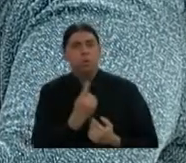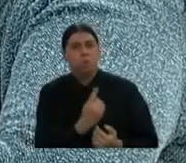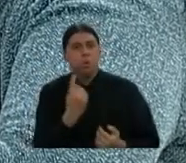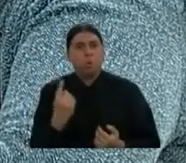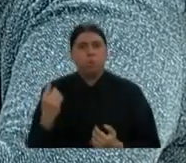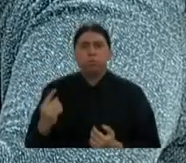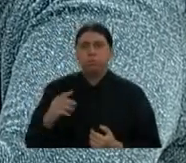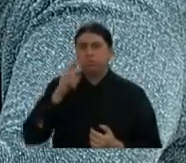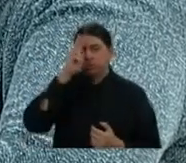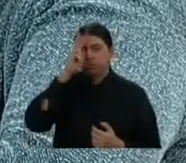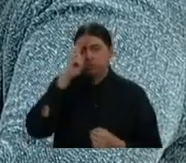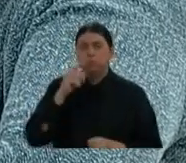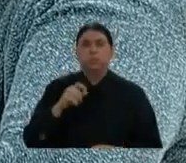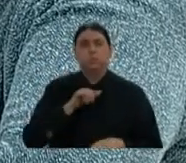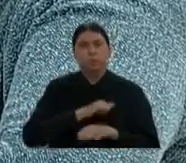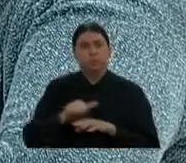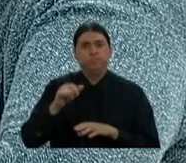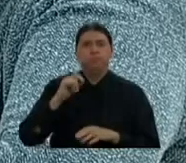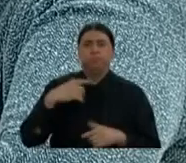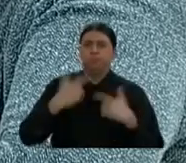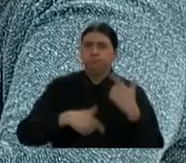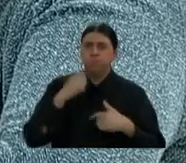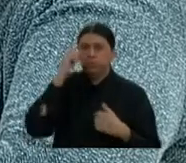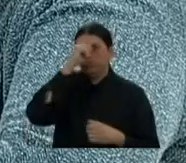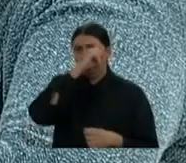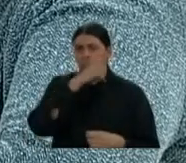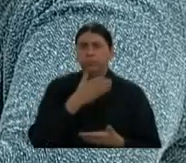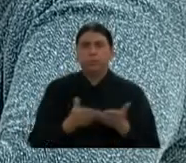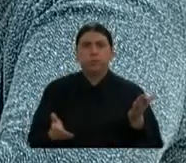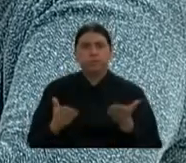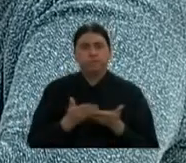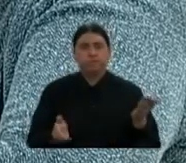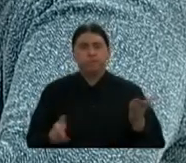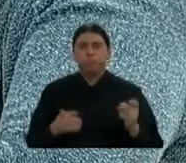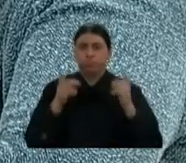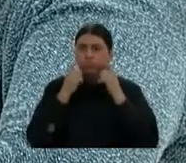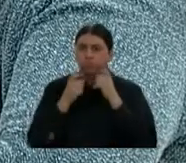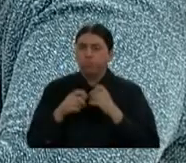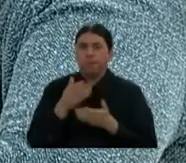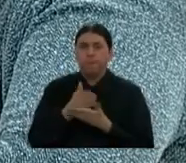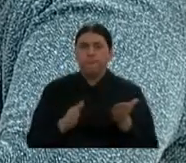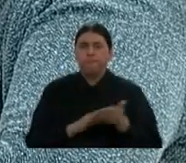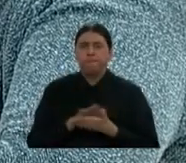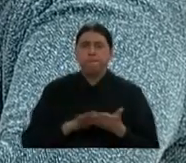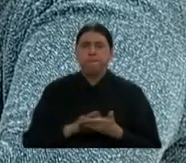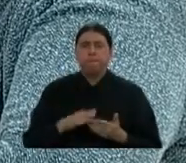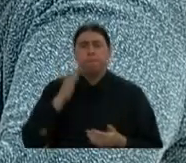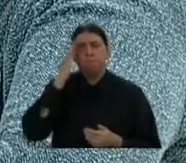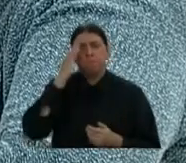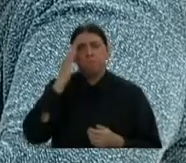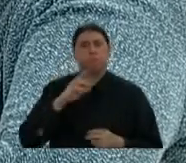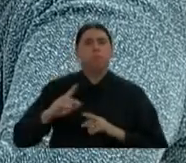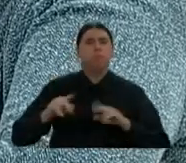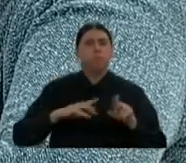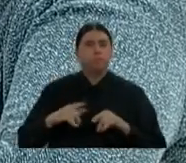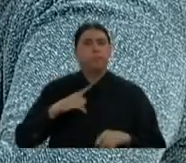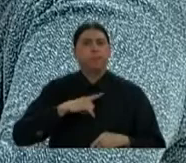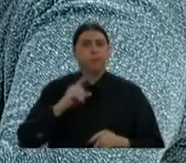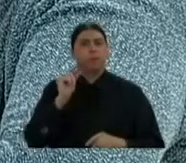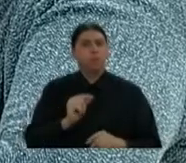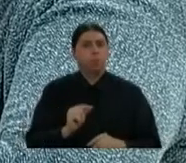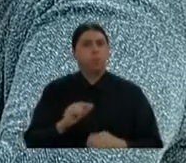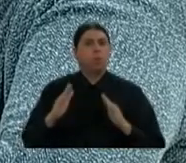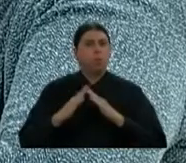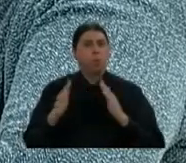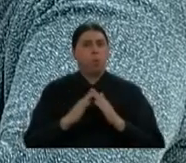muito mais difícil conseguir um trabalho então eu fico totalmente perdida eles ficam sem atenção mesmo eu sei que existe pouquíssimas casas que seriam como